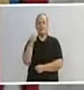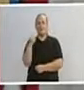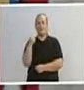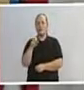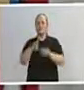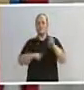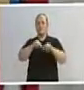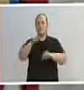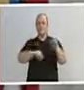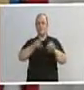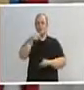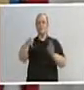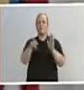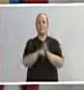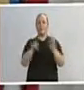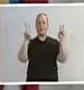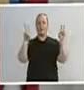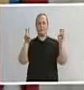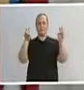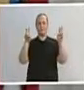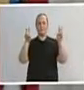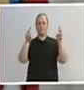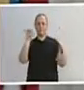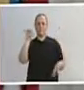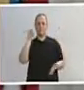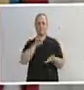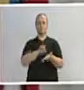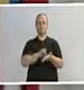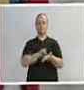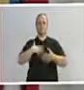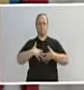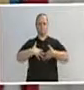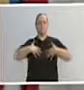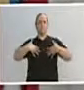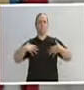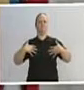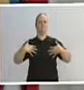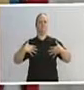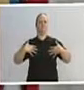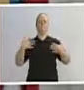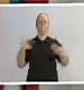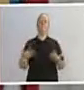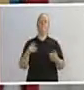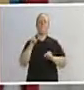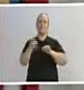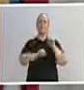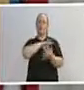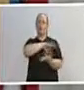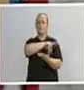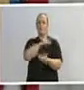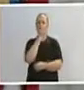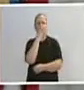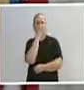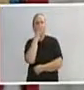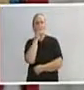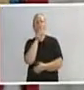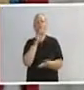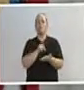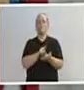Internacional do Orgulho, não. Na verdade, o dia registrado para que a humanidade possa fazer a avaliação